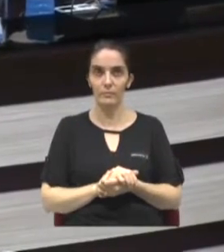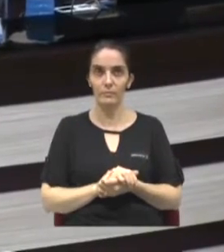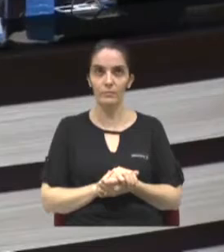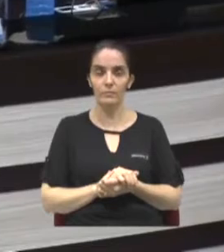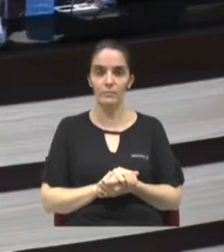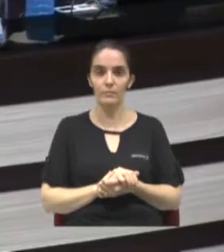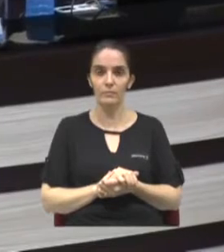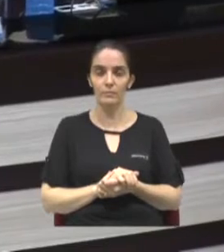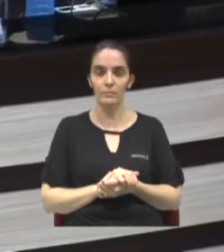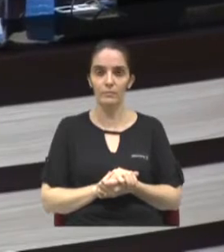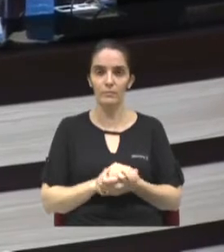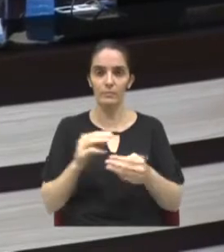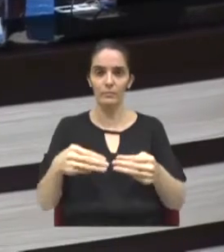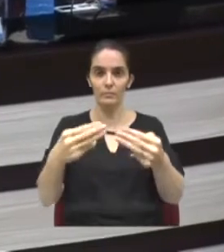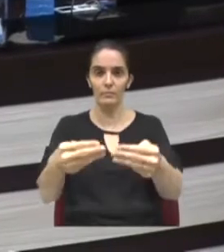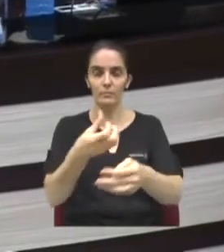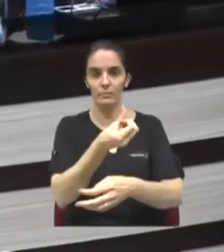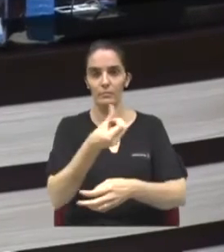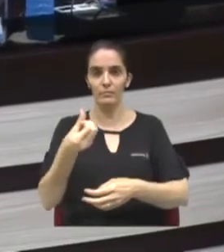minuto, só. A moção